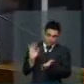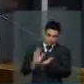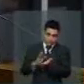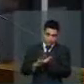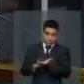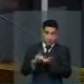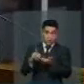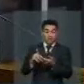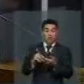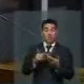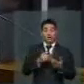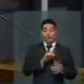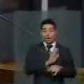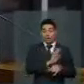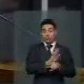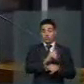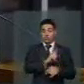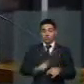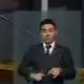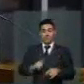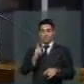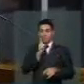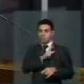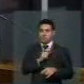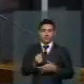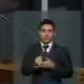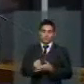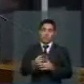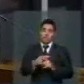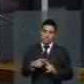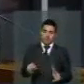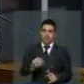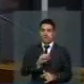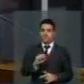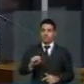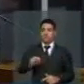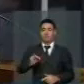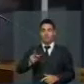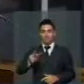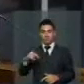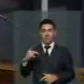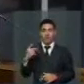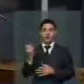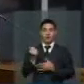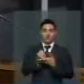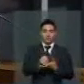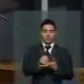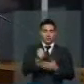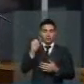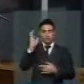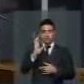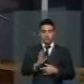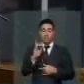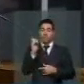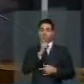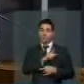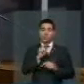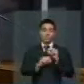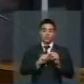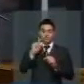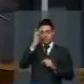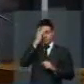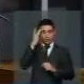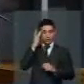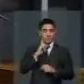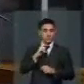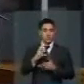ainda não havia conseguido penetrar. E no Brasil, a obra encontrou um campo fértil, um espírito caridoso e amoroso do